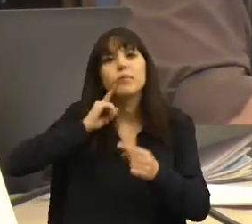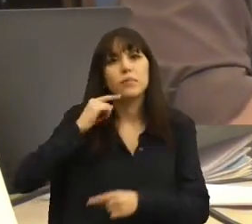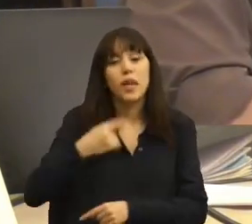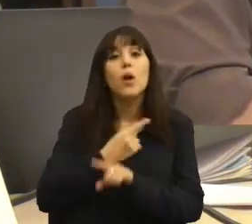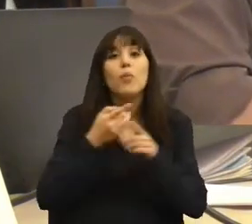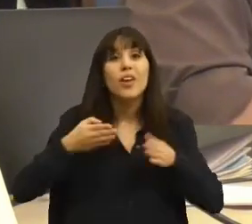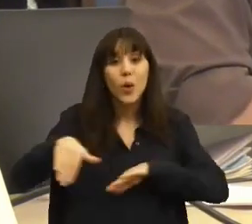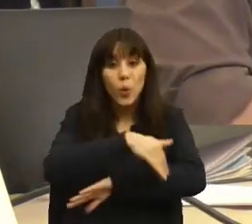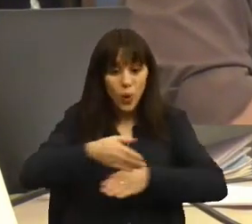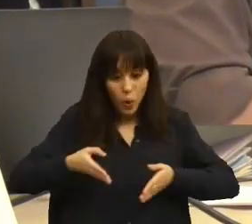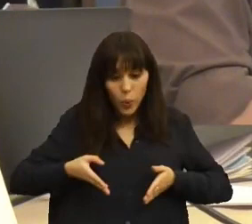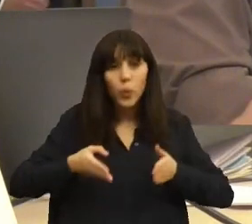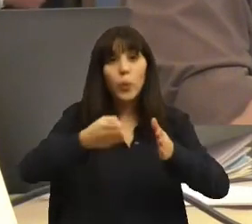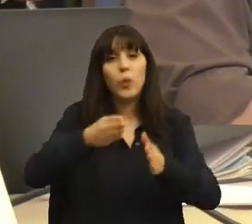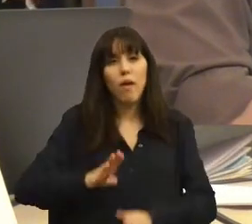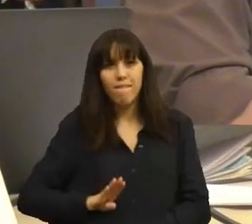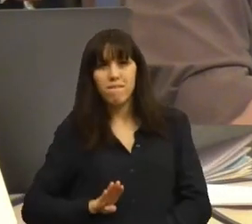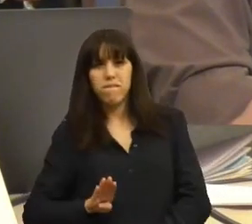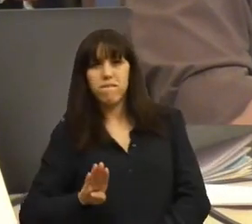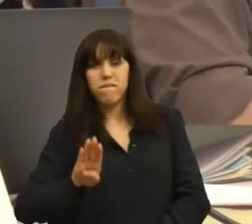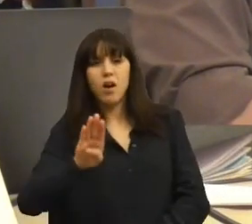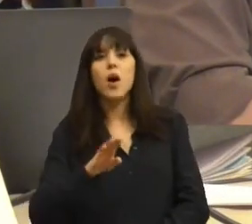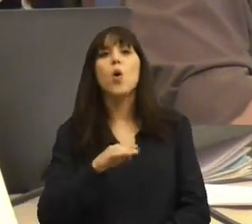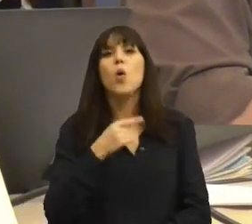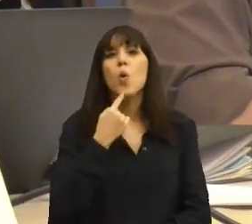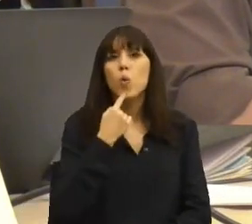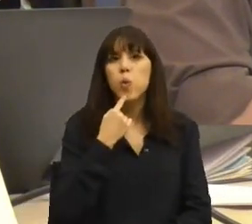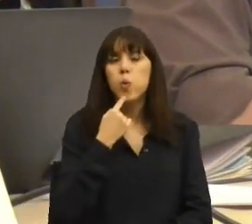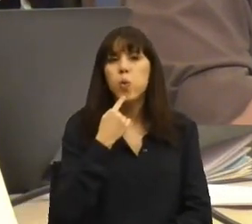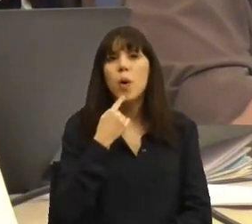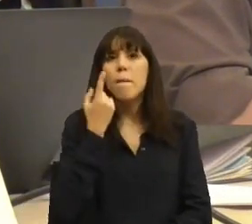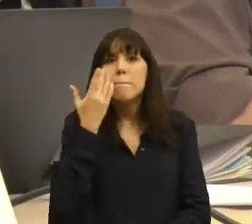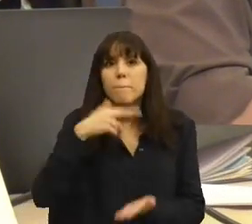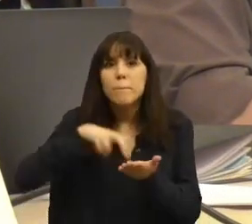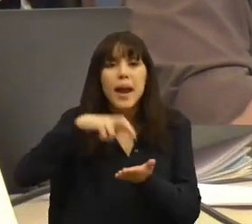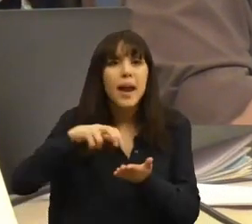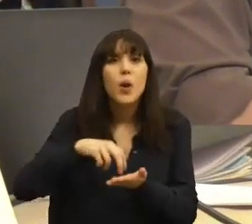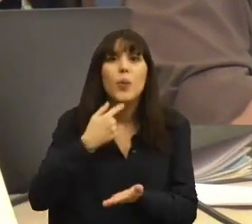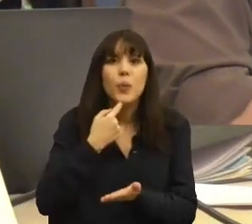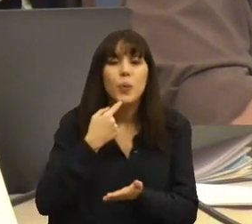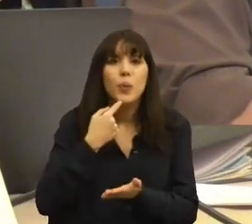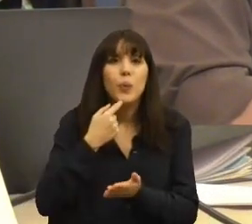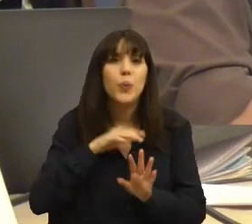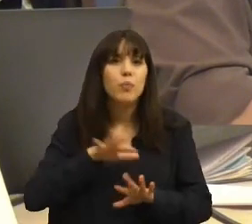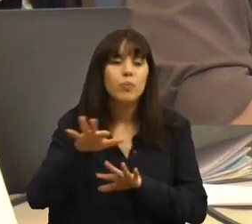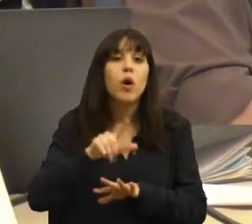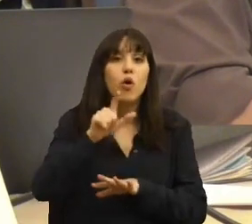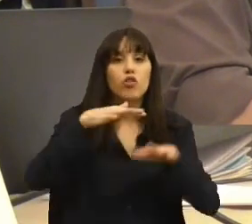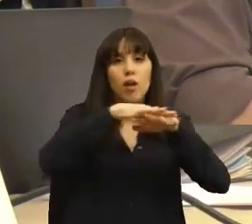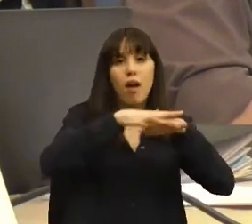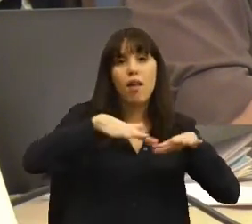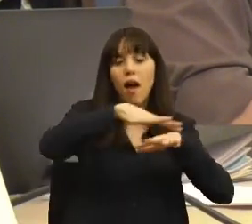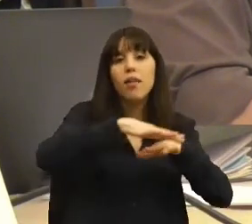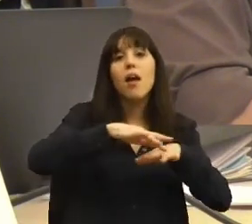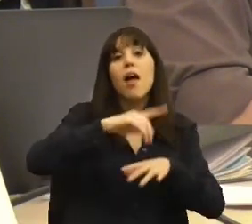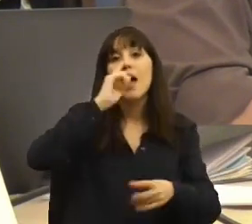é uma rua que tem um pendente acentuado, tem intenso tráfego pedonal e interliga o bairro de Campo de Ourique a